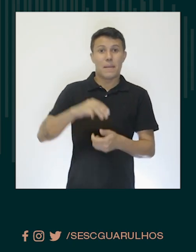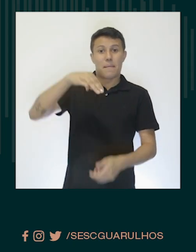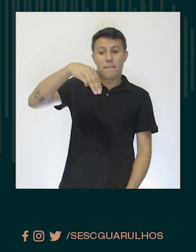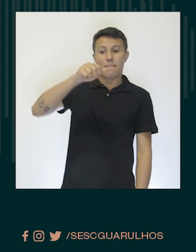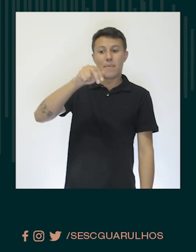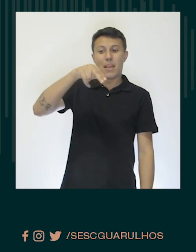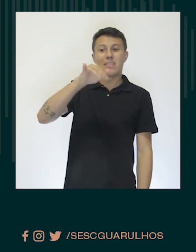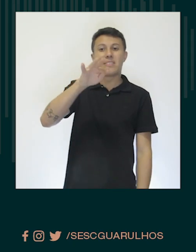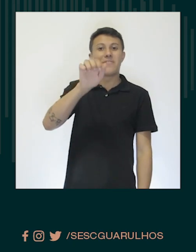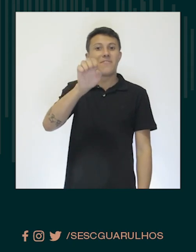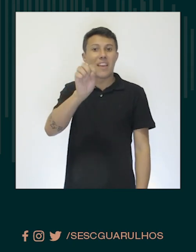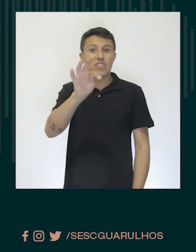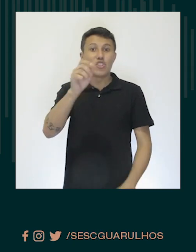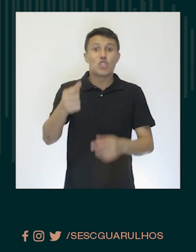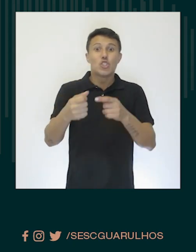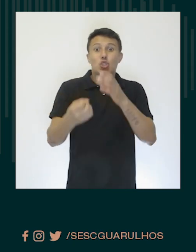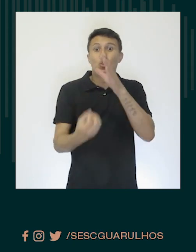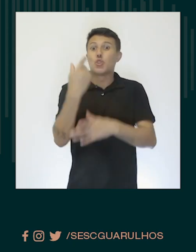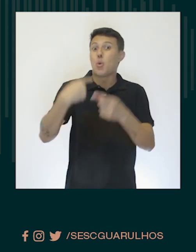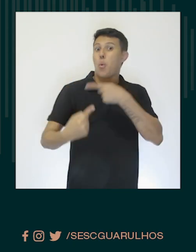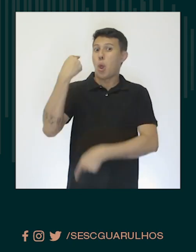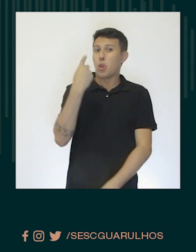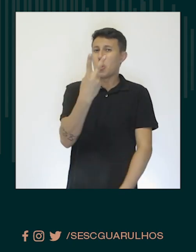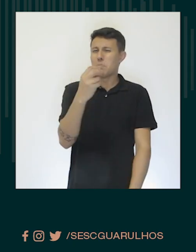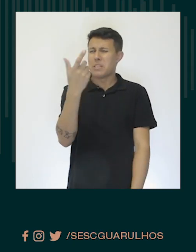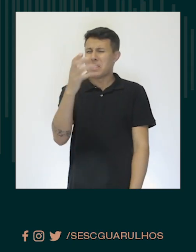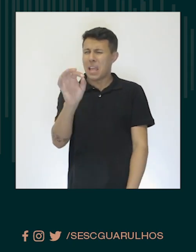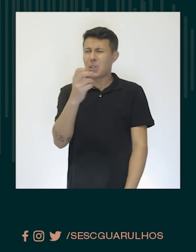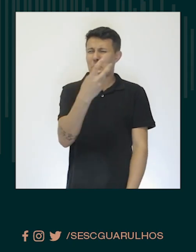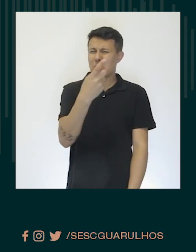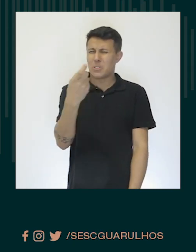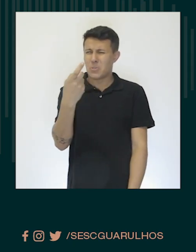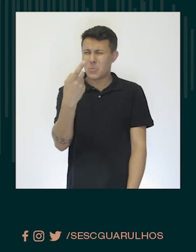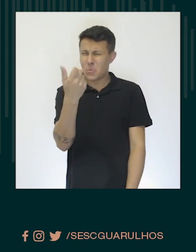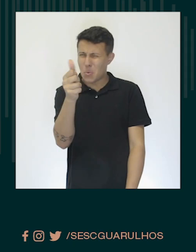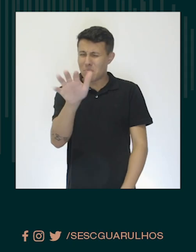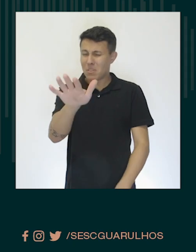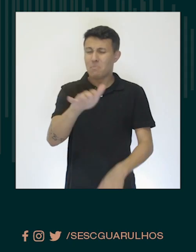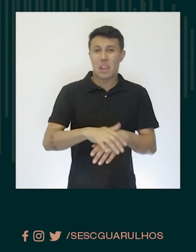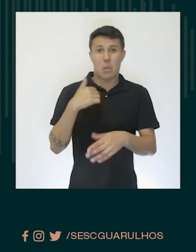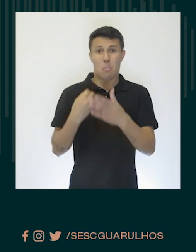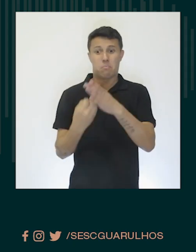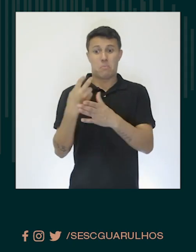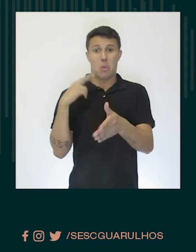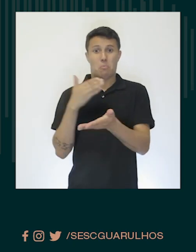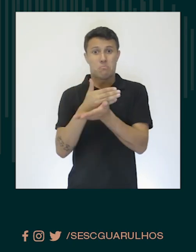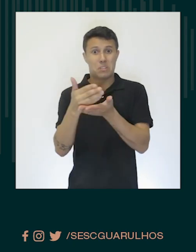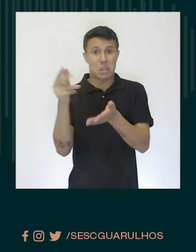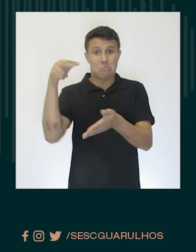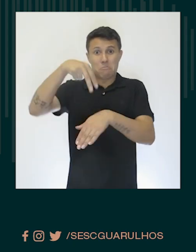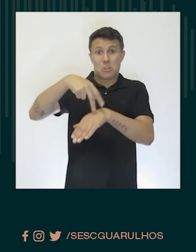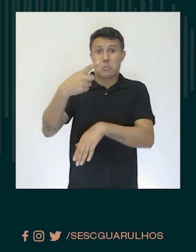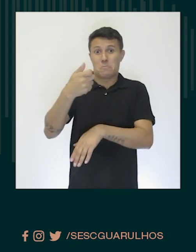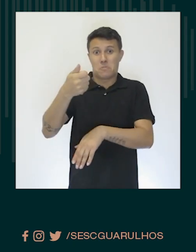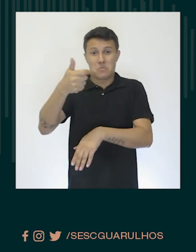Manifeste, coletivo que nasceu lá em 2010, provavelmente 2011, e eu cheguei em 2011. E era uma época em